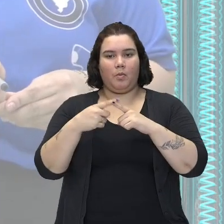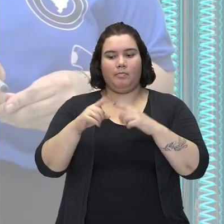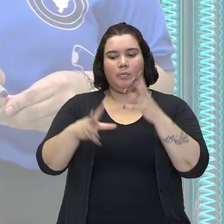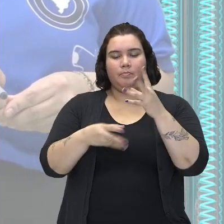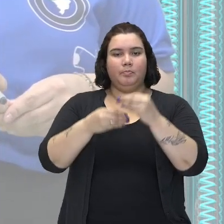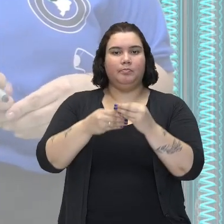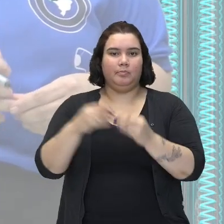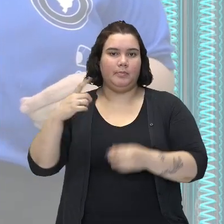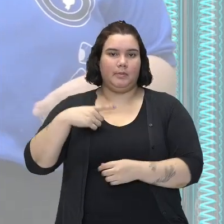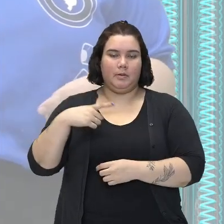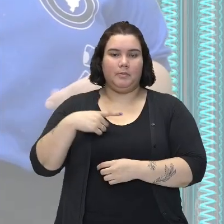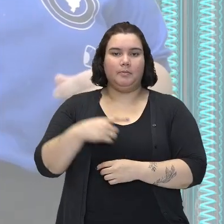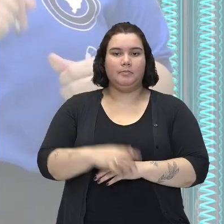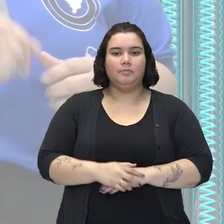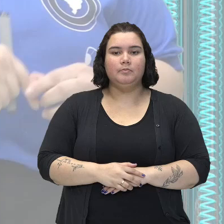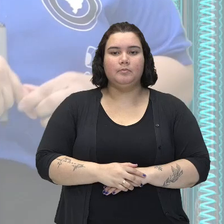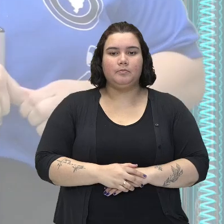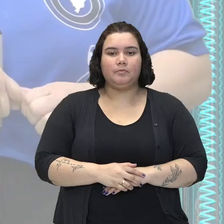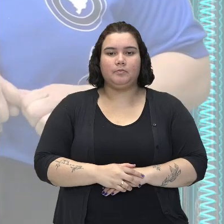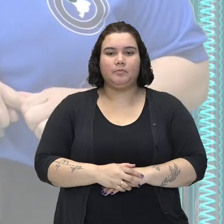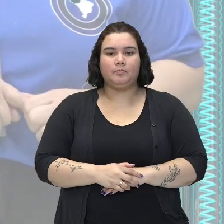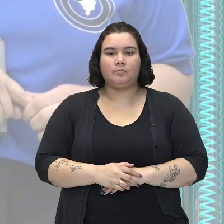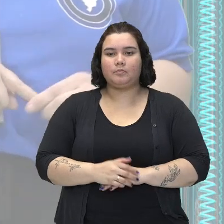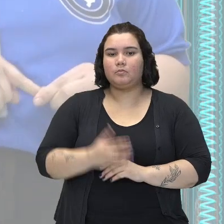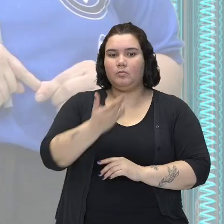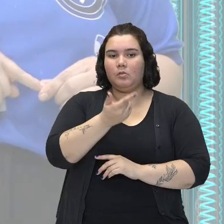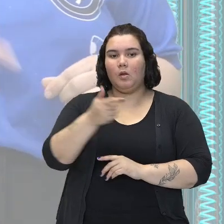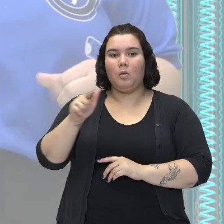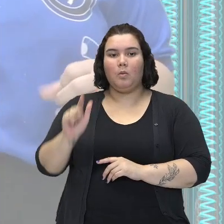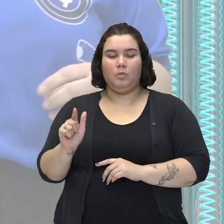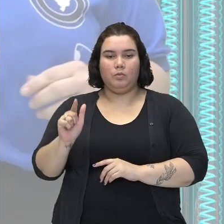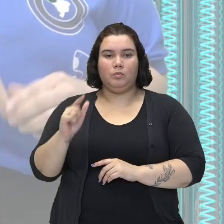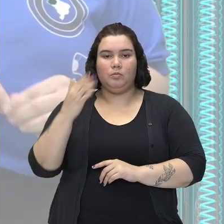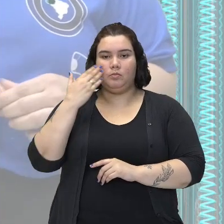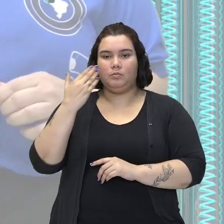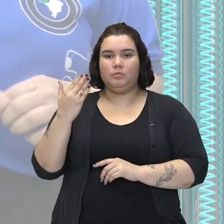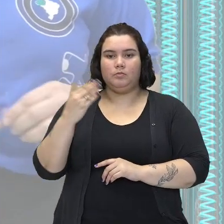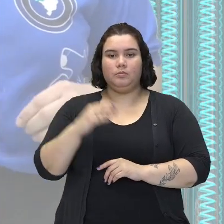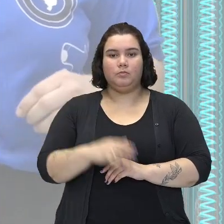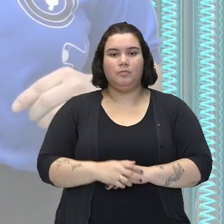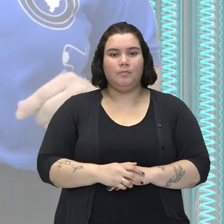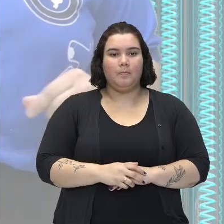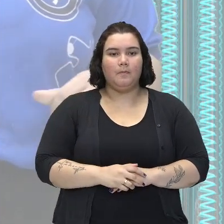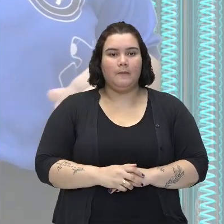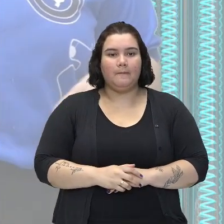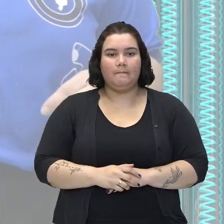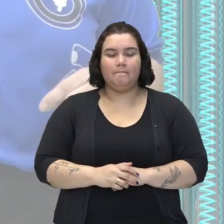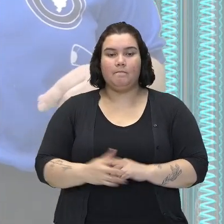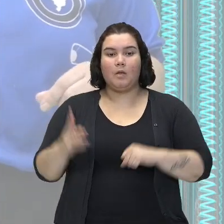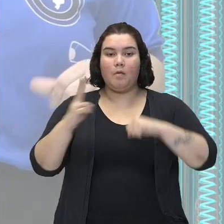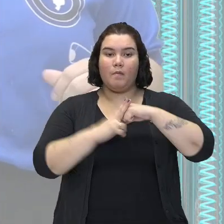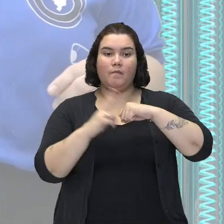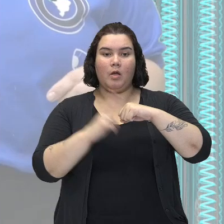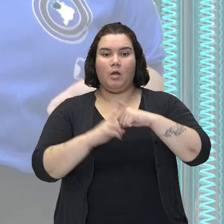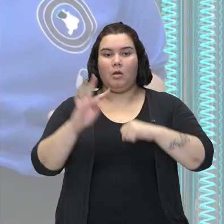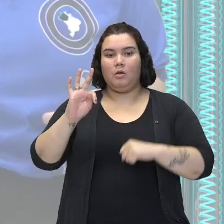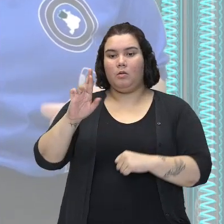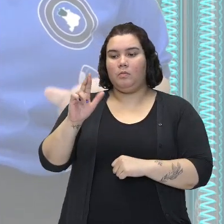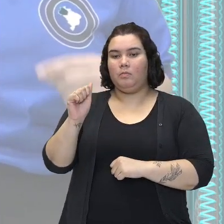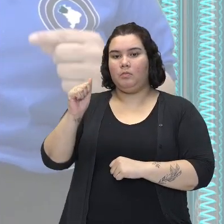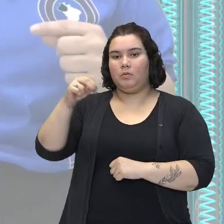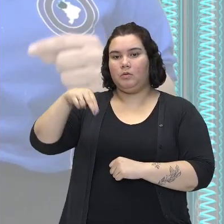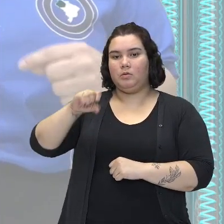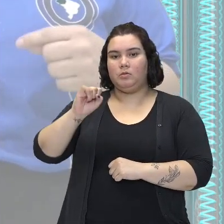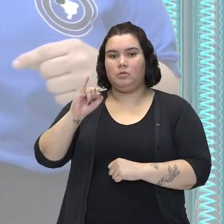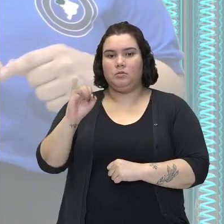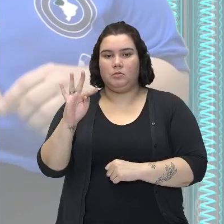fazendo a ação de comprar. Vejamos aí outro conceito. Verbo transitivo é o verbo